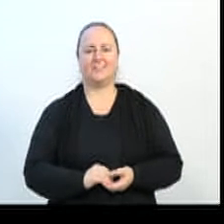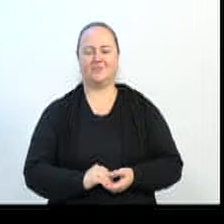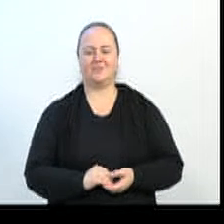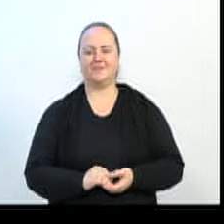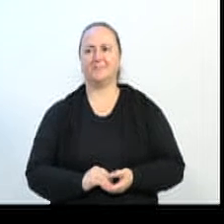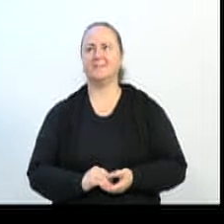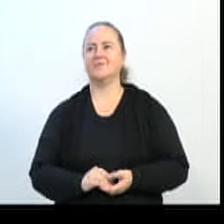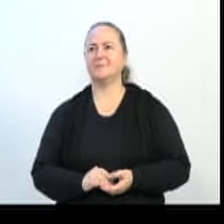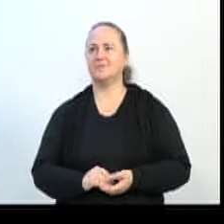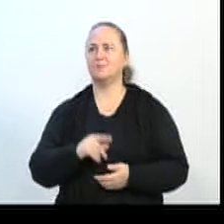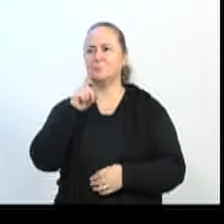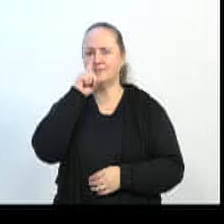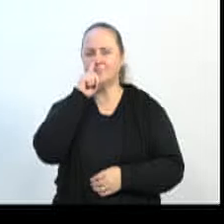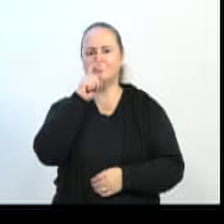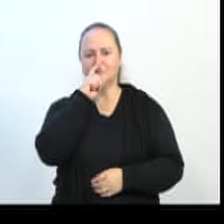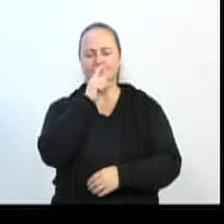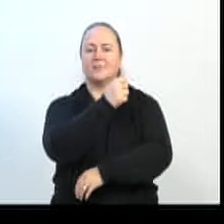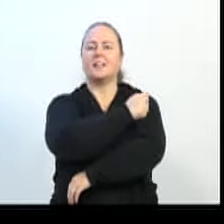os pais, os alunos.